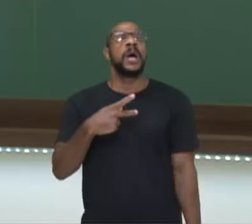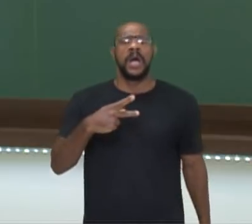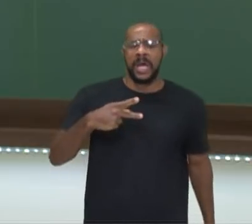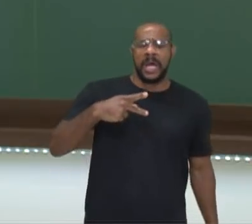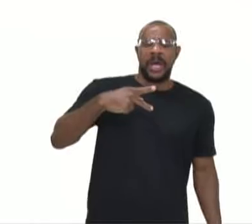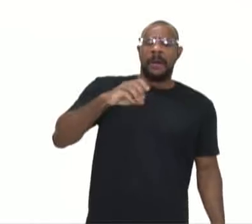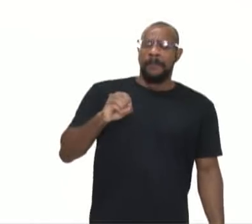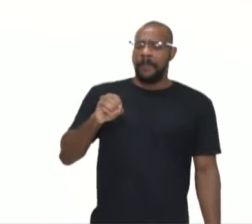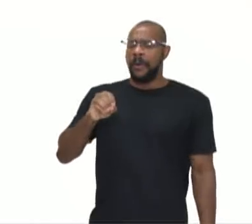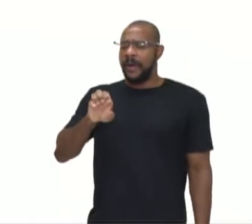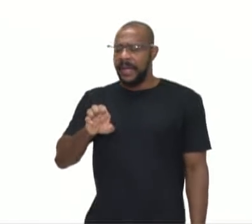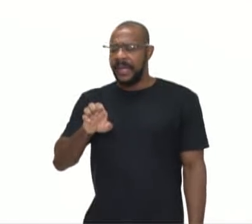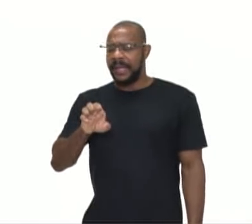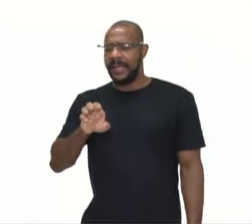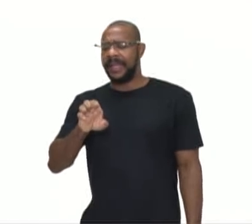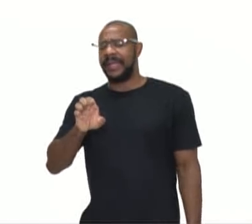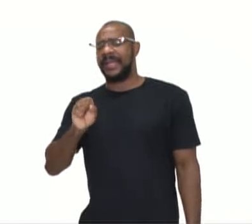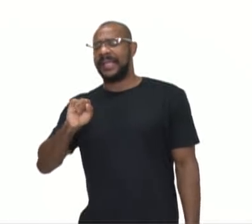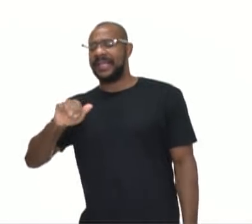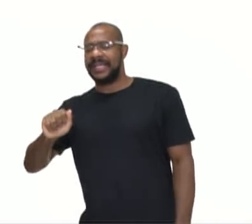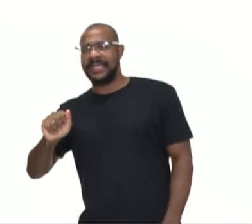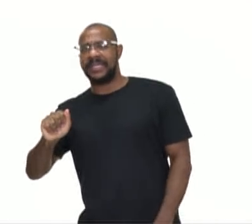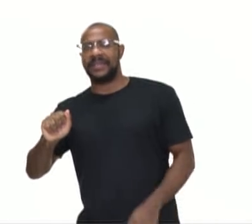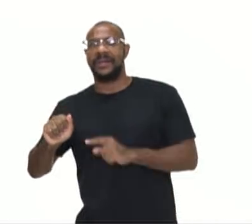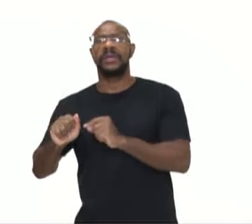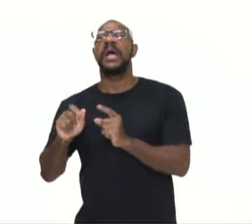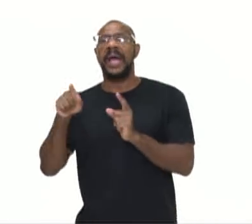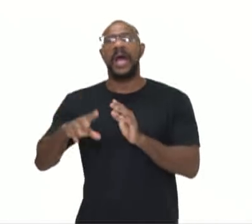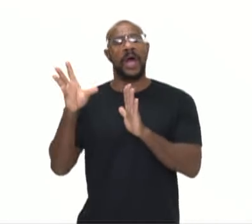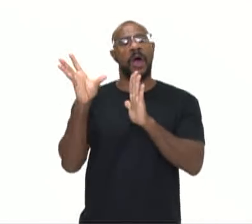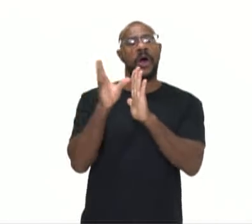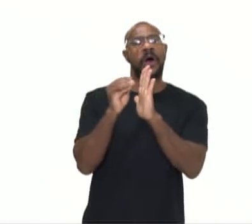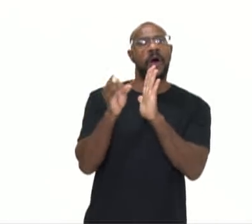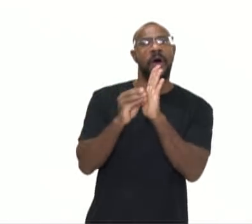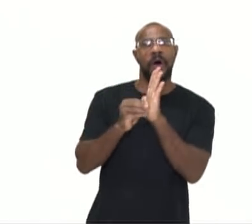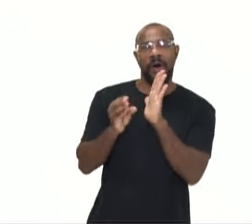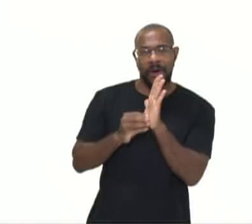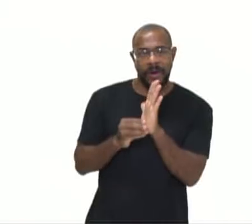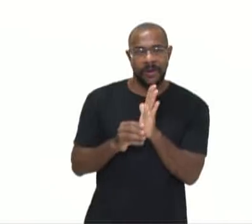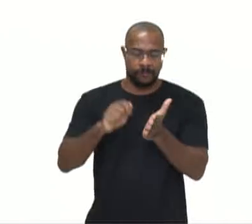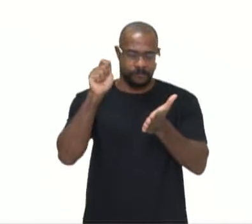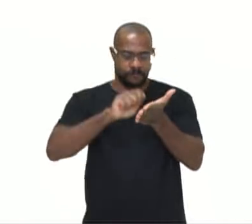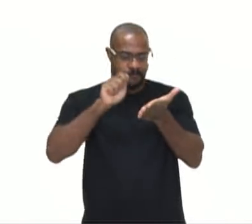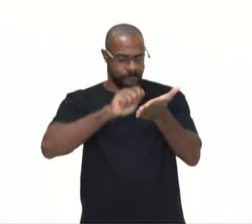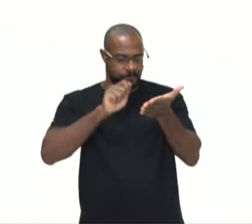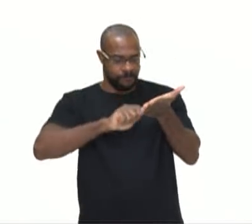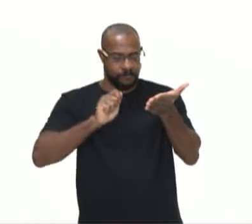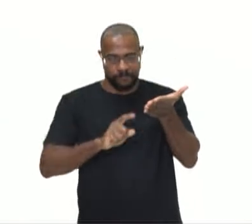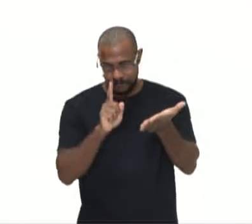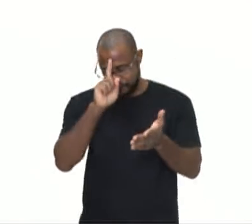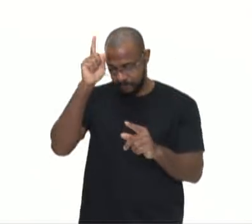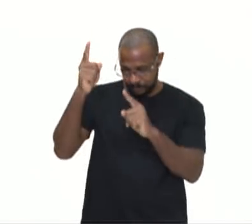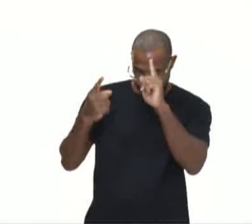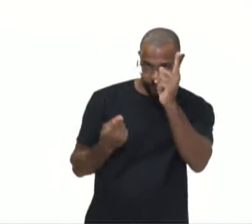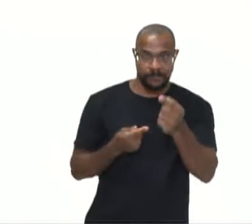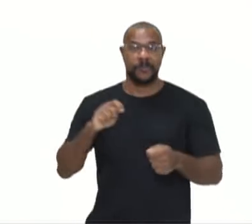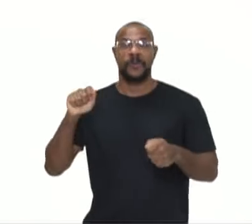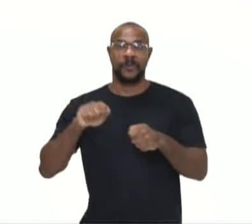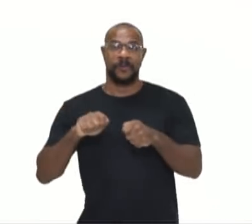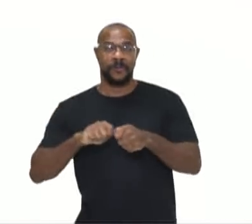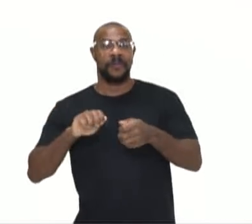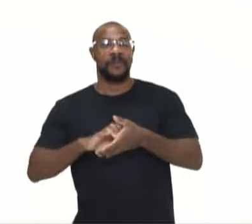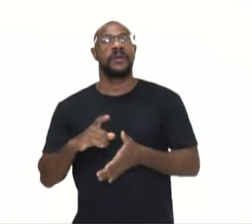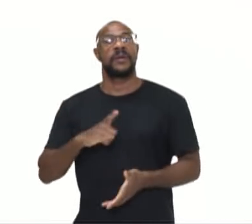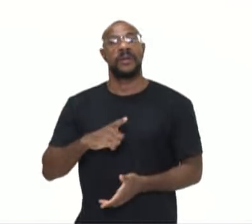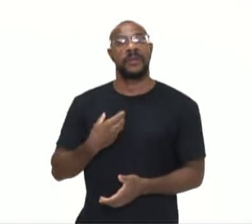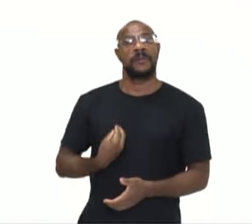então, professora? É o conteúdo, a produção artística, ou ainda, criar e fazer. Está